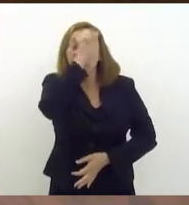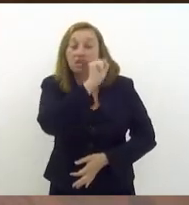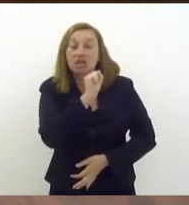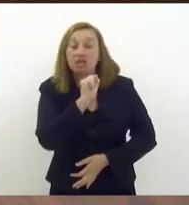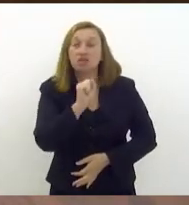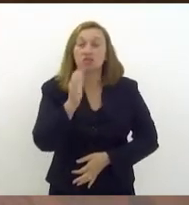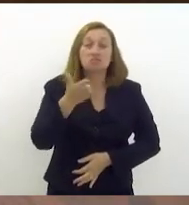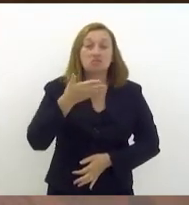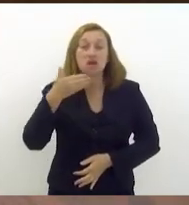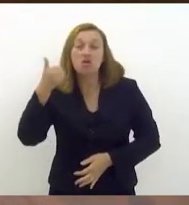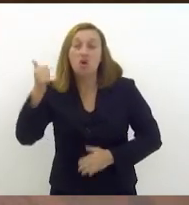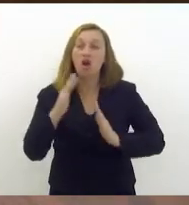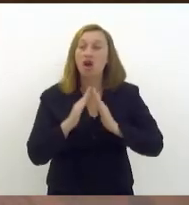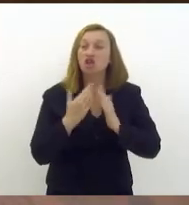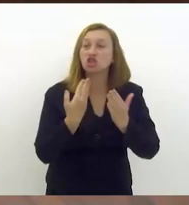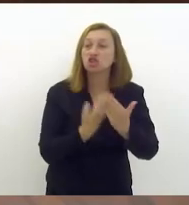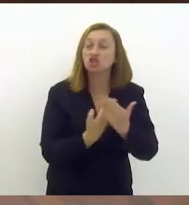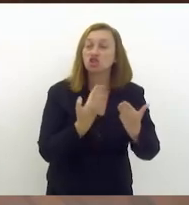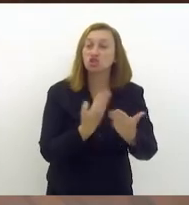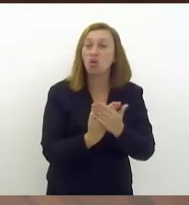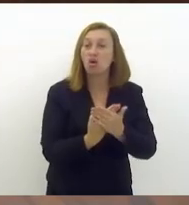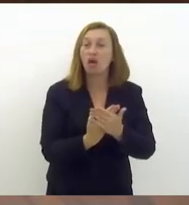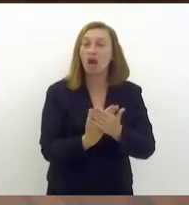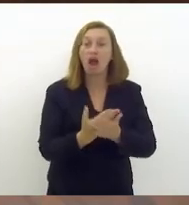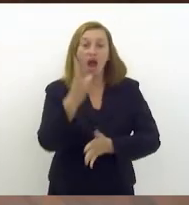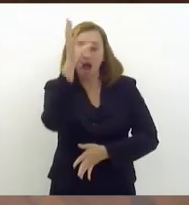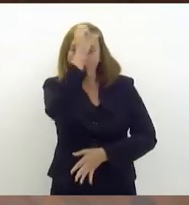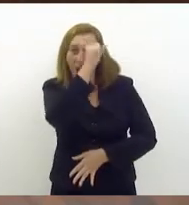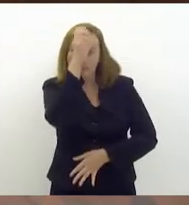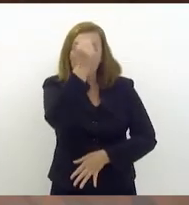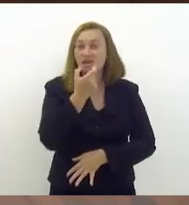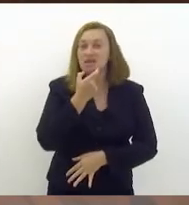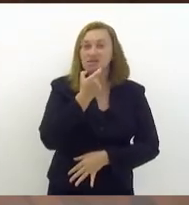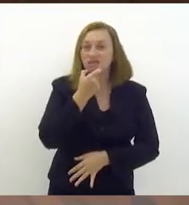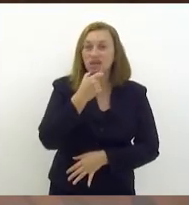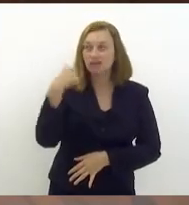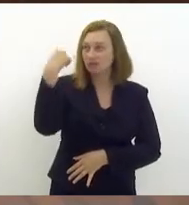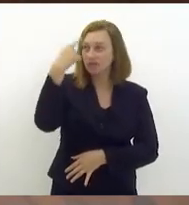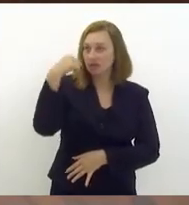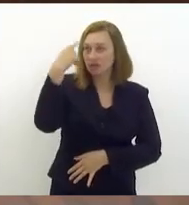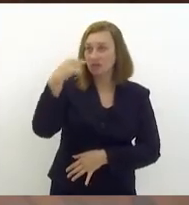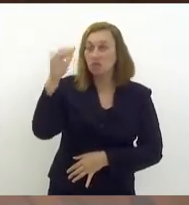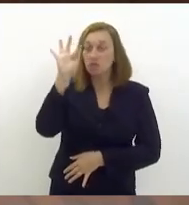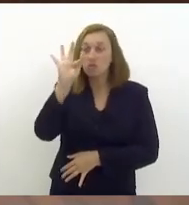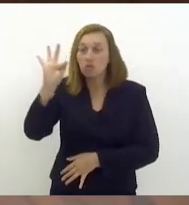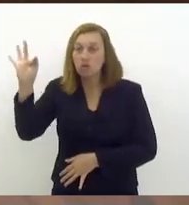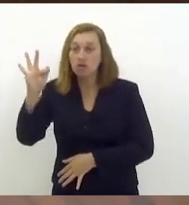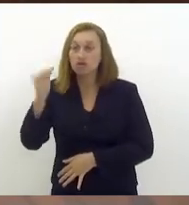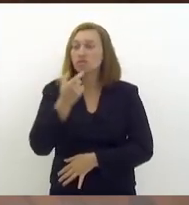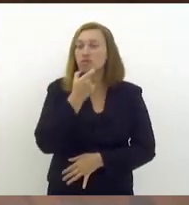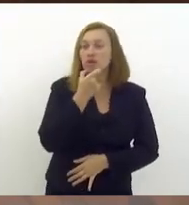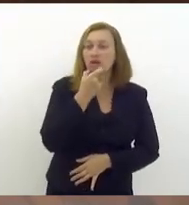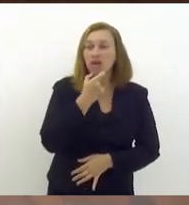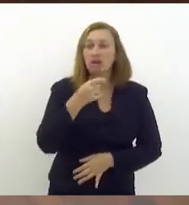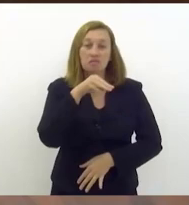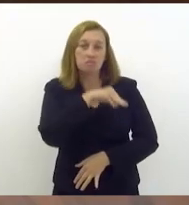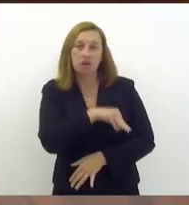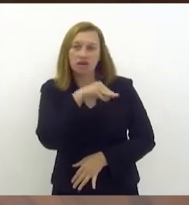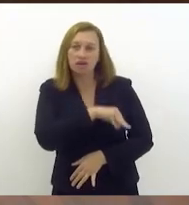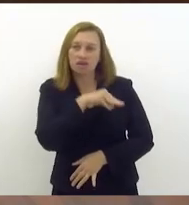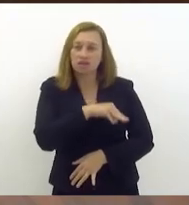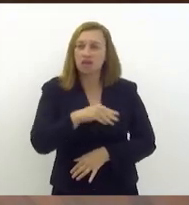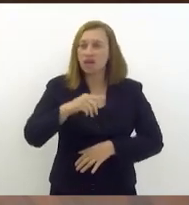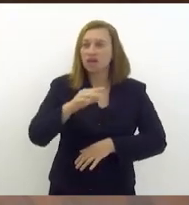nos melhores colégios e estão aprendendo inglês francês italiano português matemática